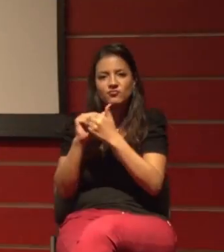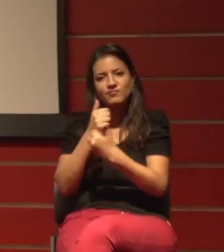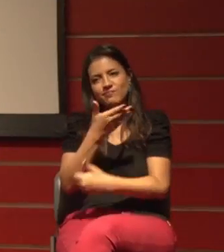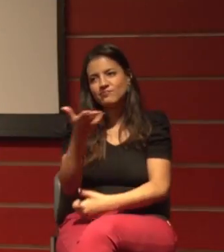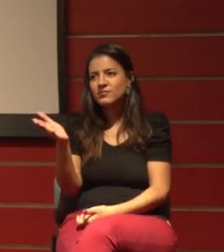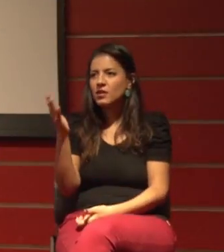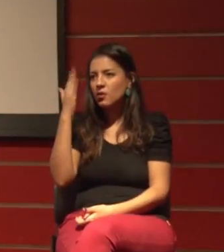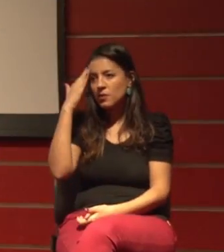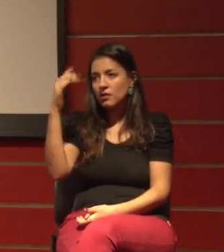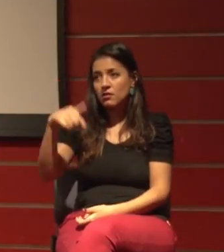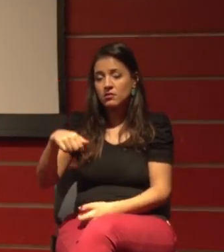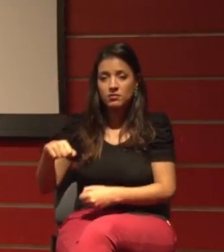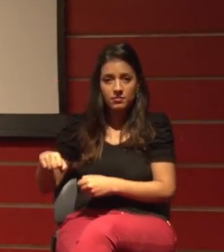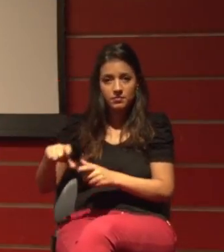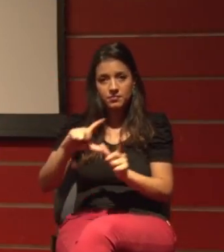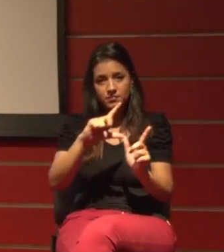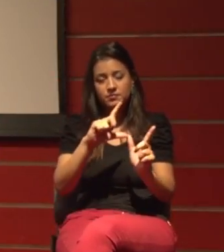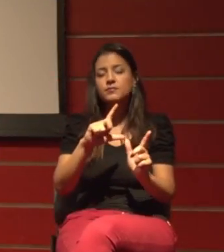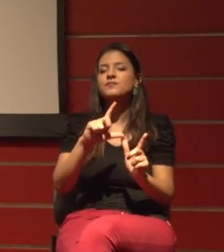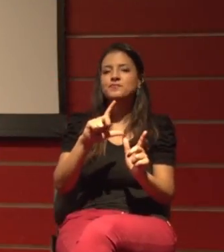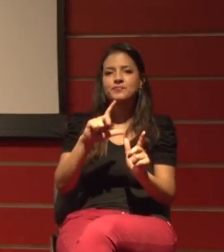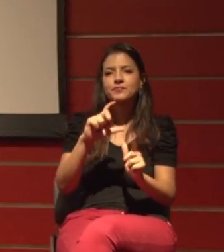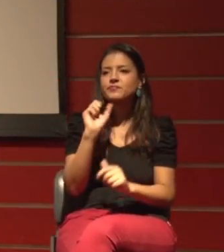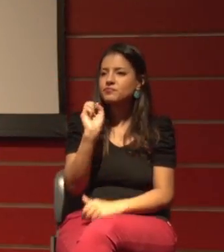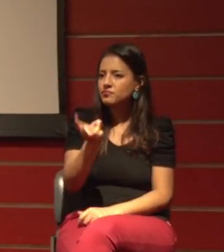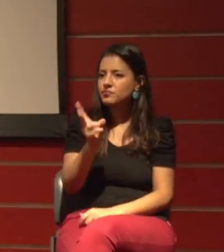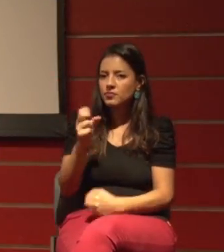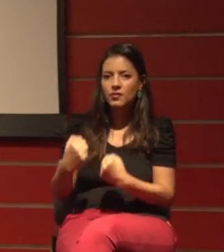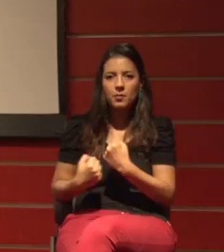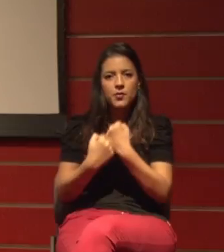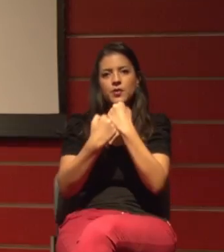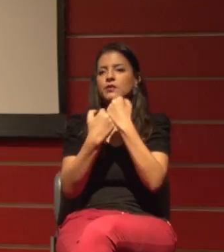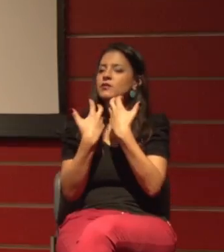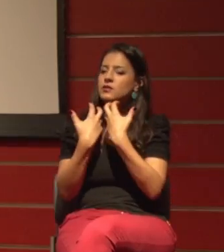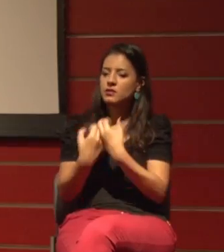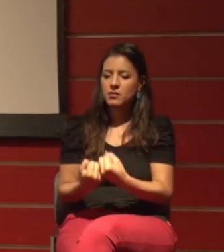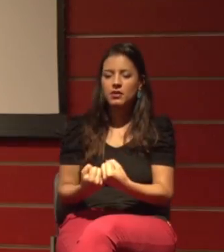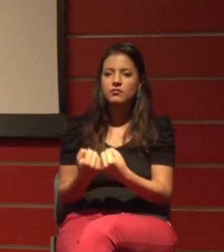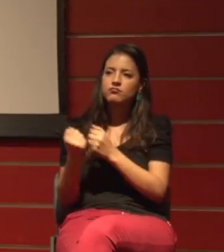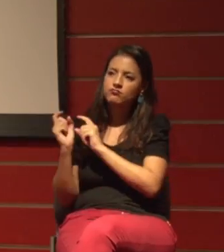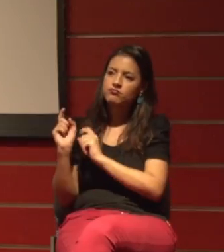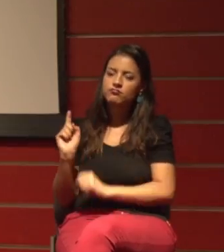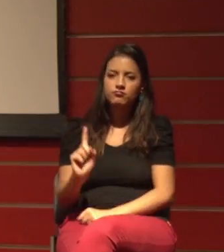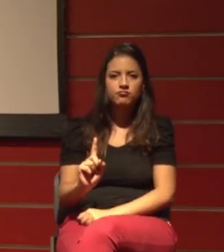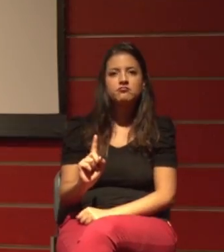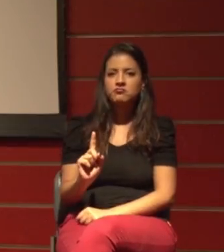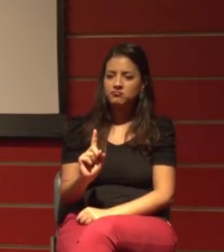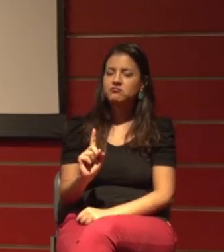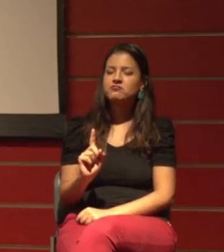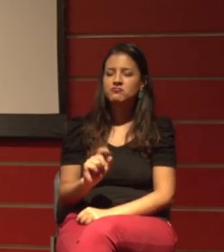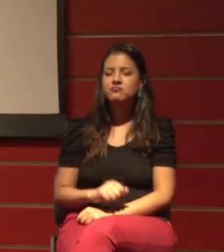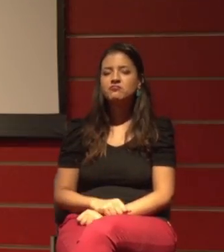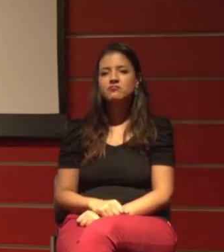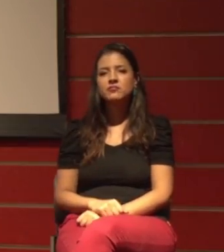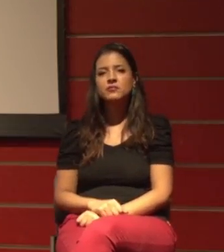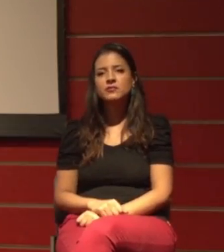Obrigada ao pessoal do ital cultural sempre apoiando e recebendo a gente aqui para essas iniciativas